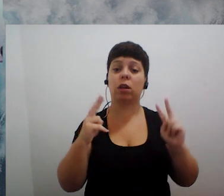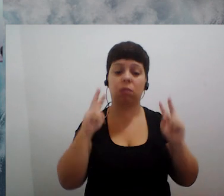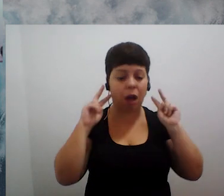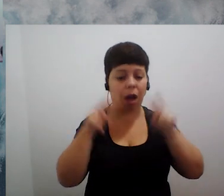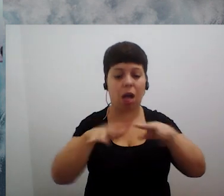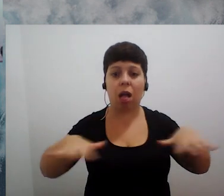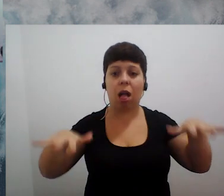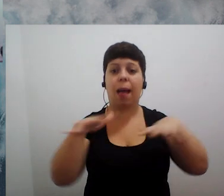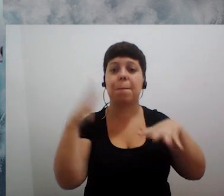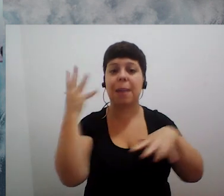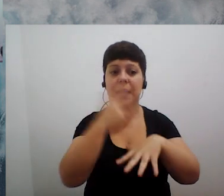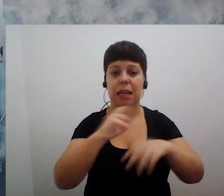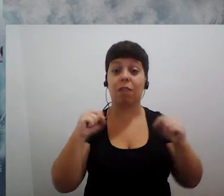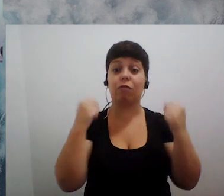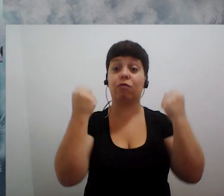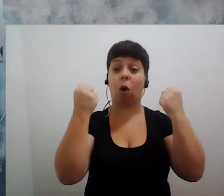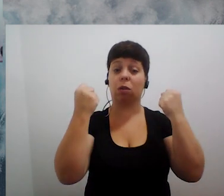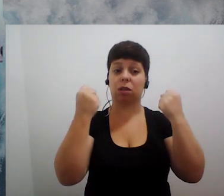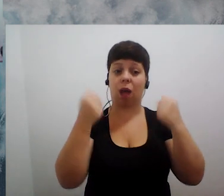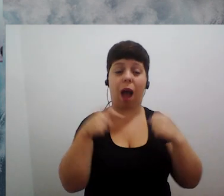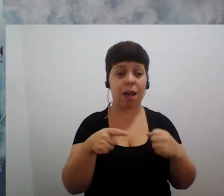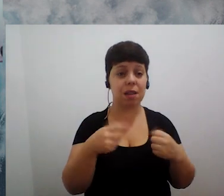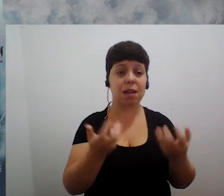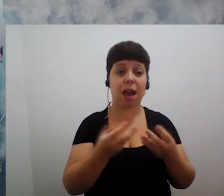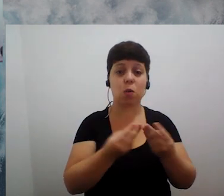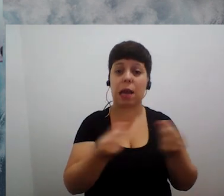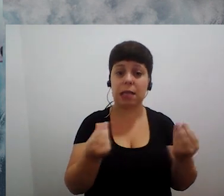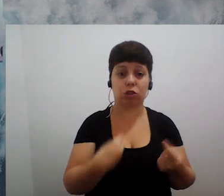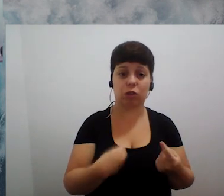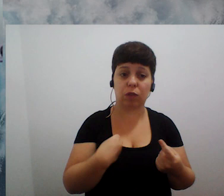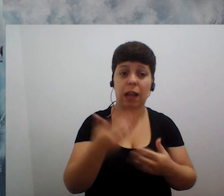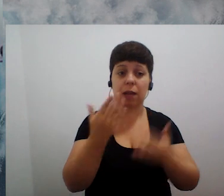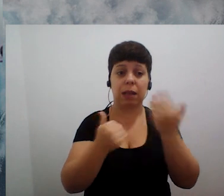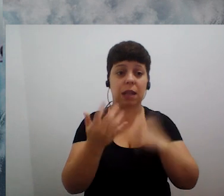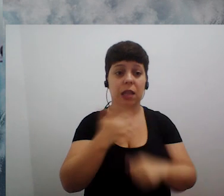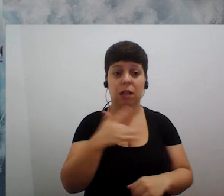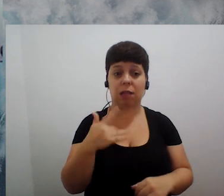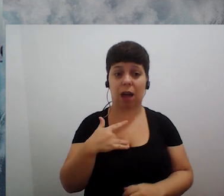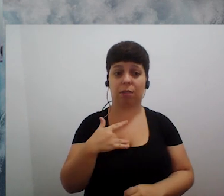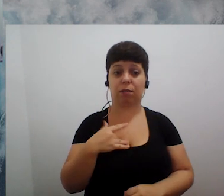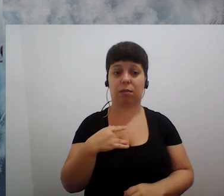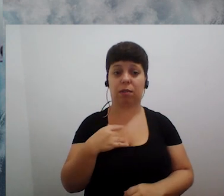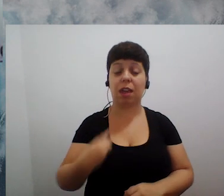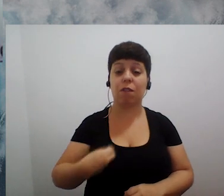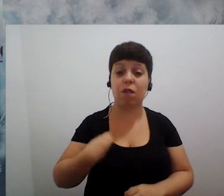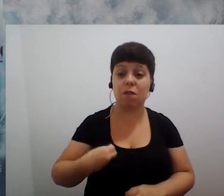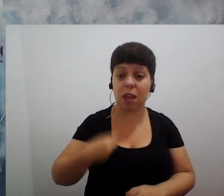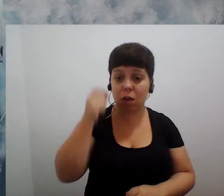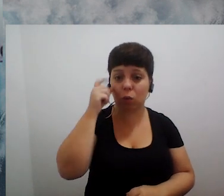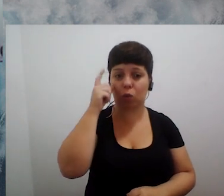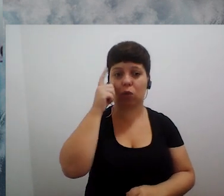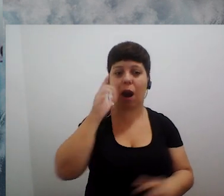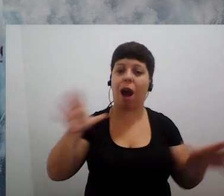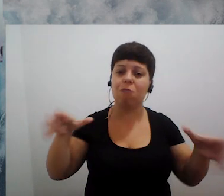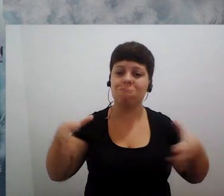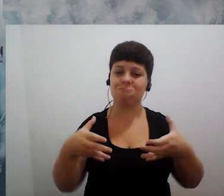lugar quando a gente enxerga a sua beleza e a sua força. E aí que a qualidade de vida, a alimentação saudável e as vivências